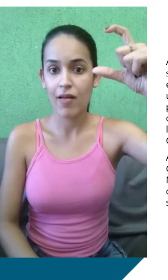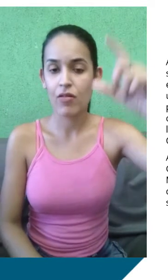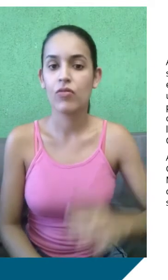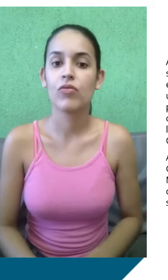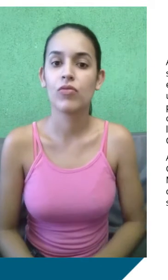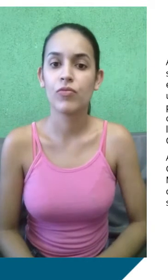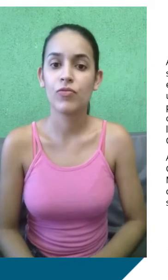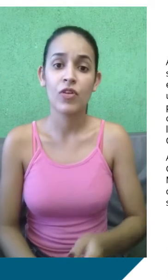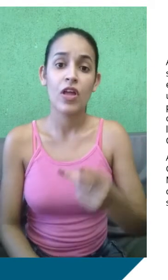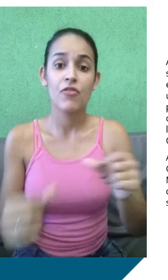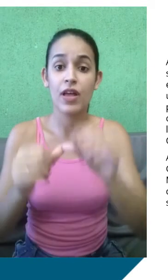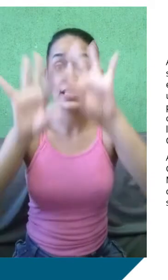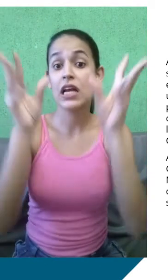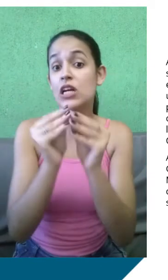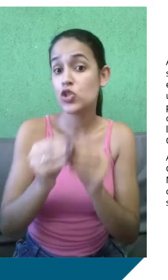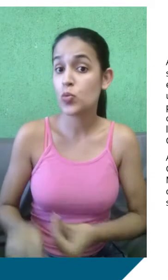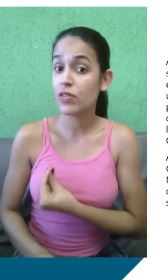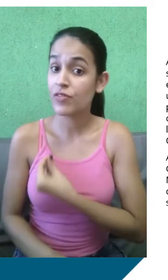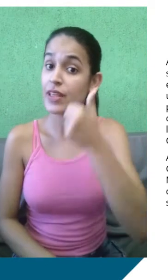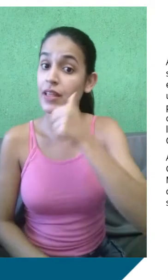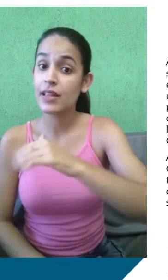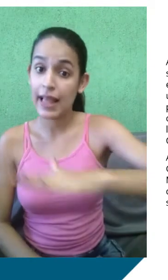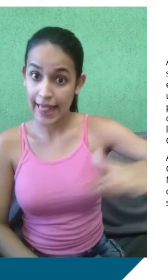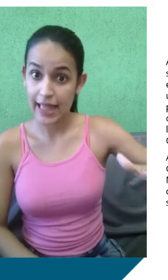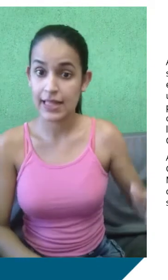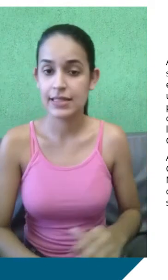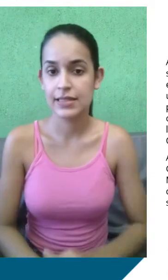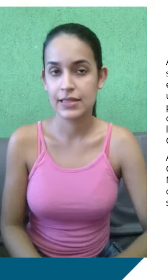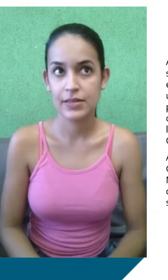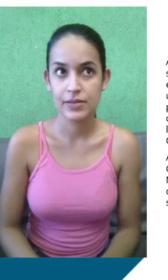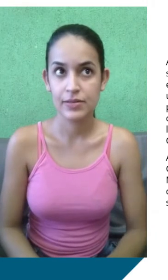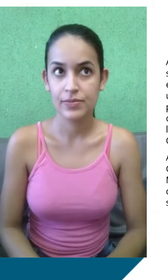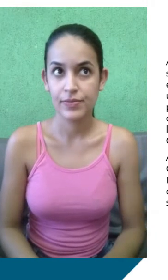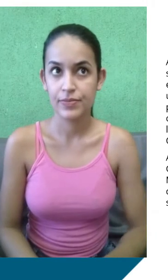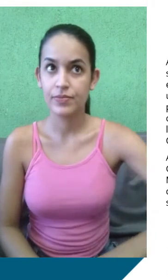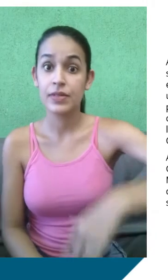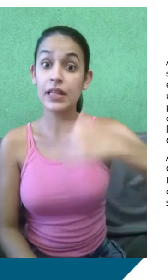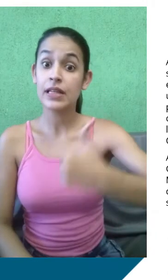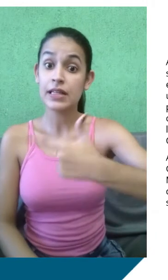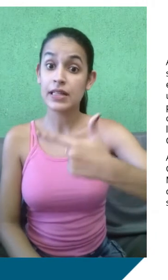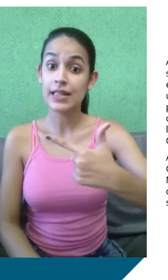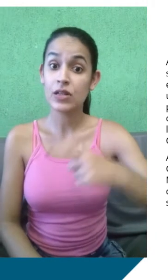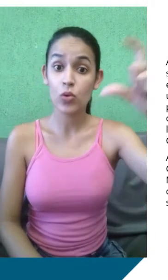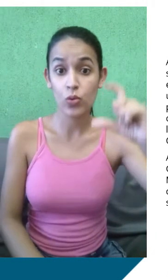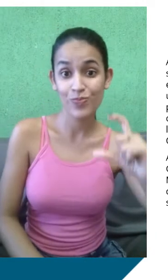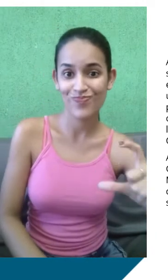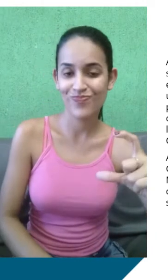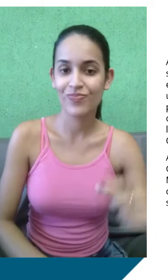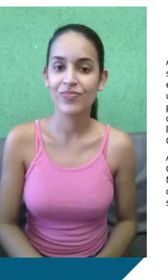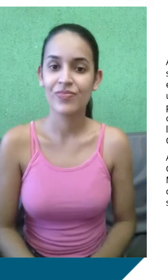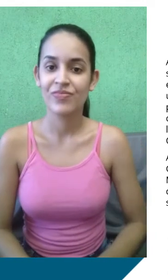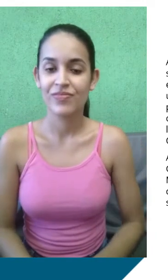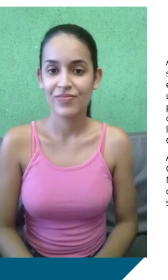da história da Liesl Memminger. O segundo parágrafo tece opiniões sobre como a narrativa é construída e seu